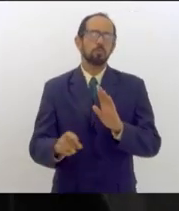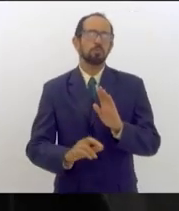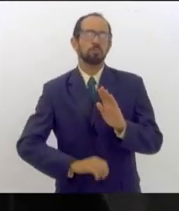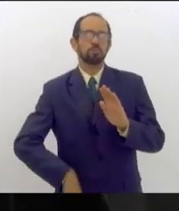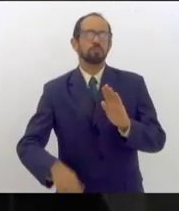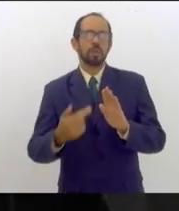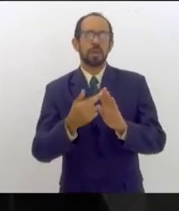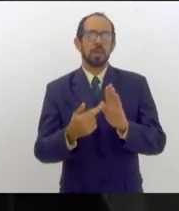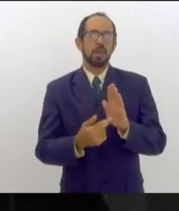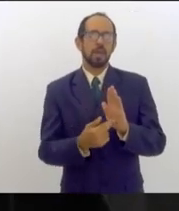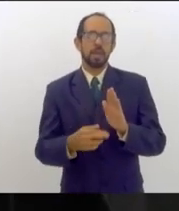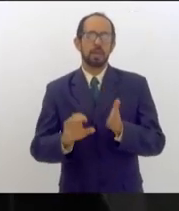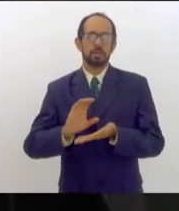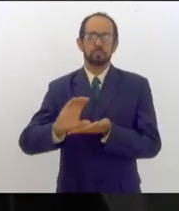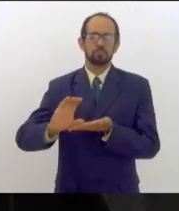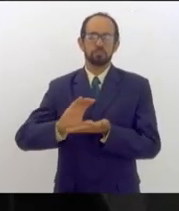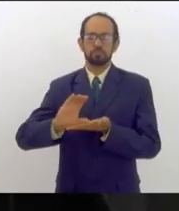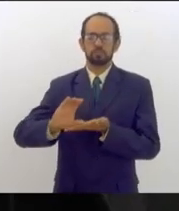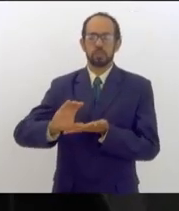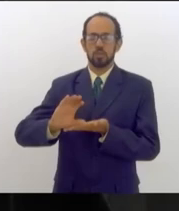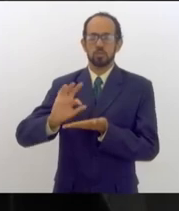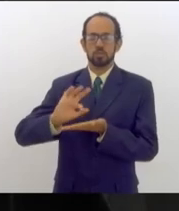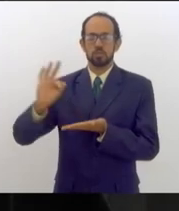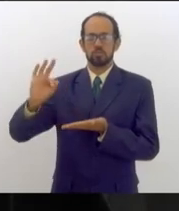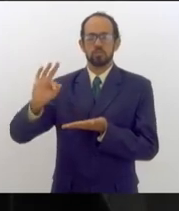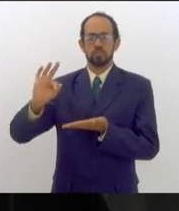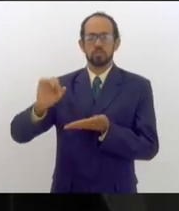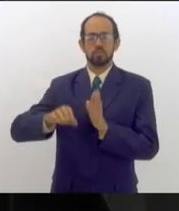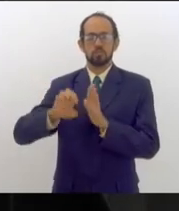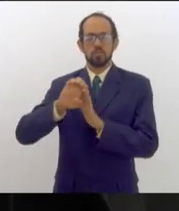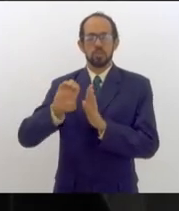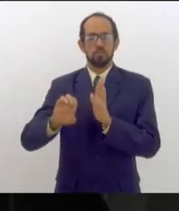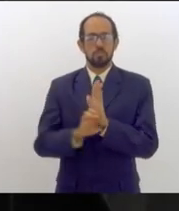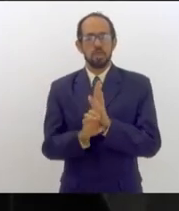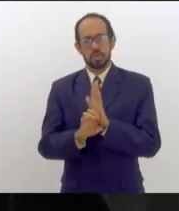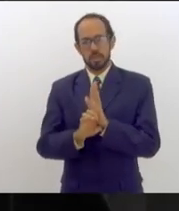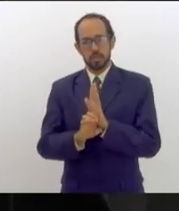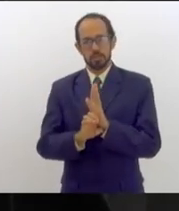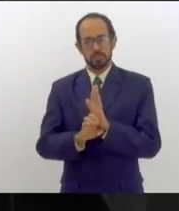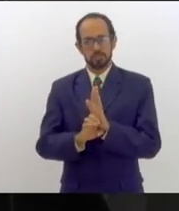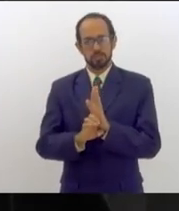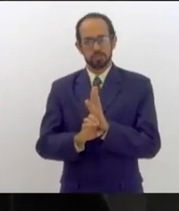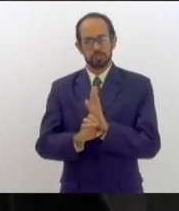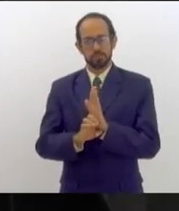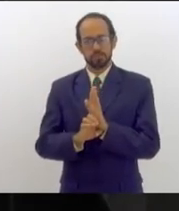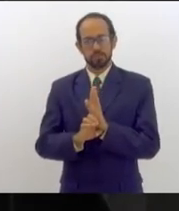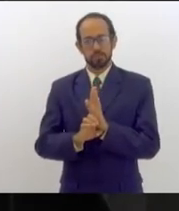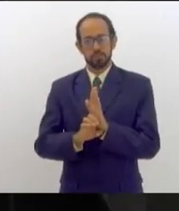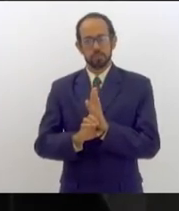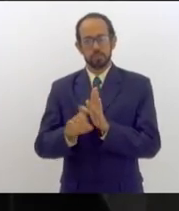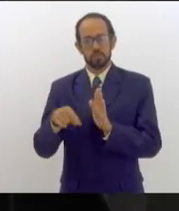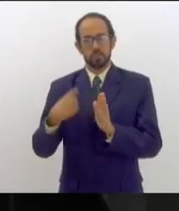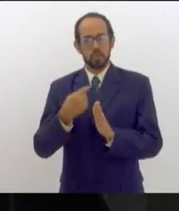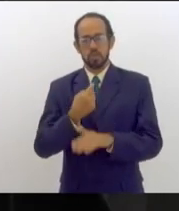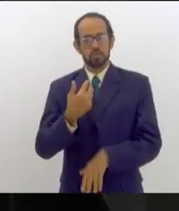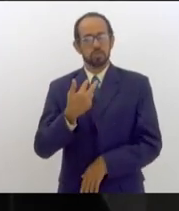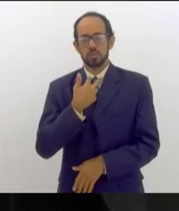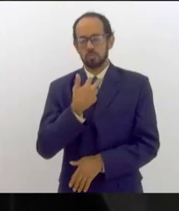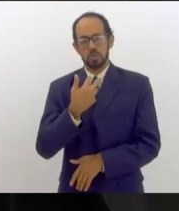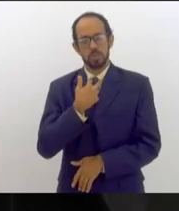por emenda não na porção Federal que nós não deveríamos tributar